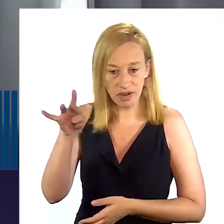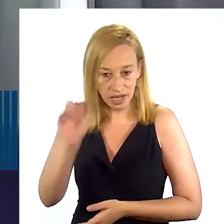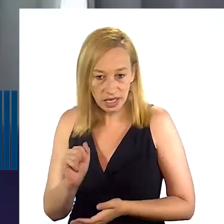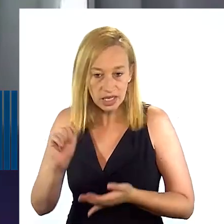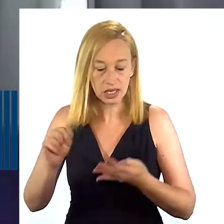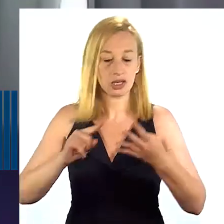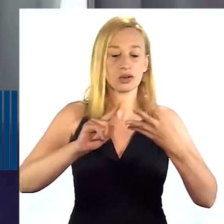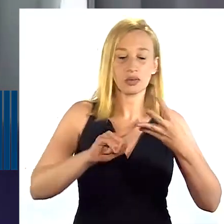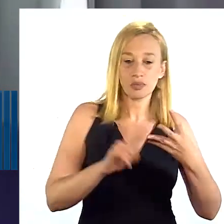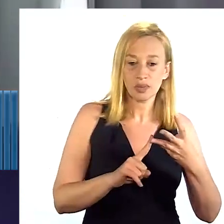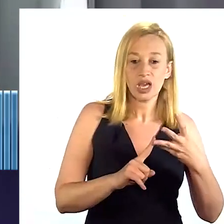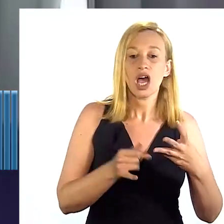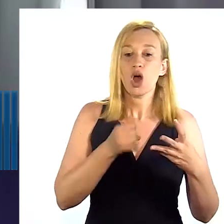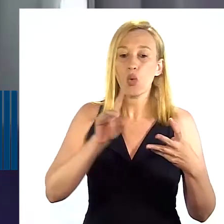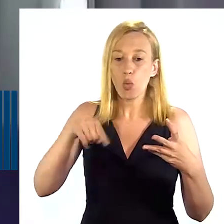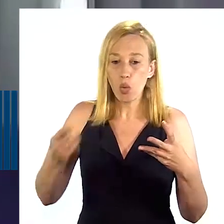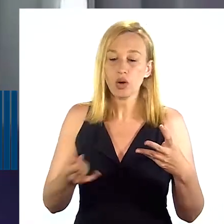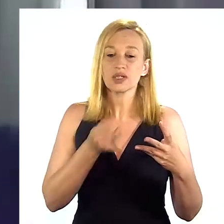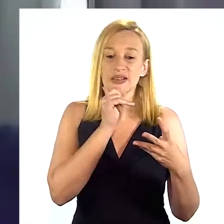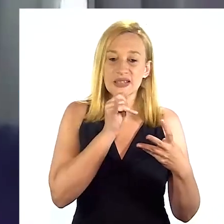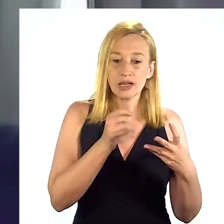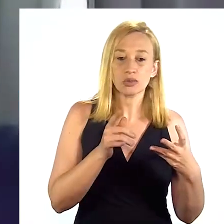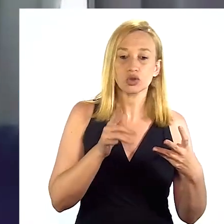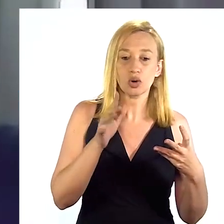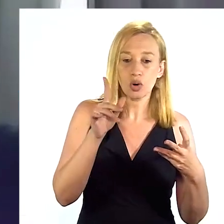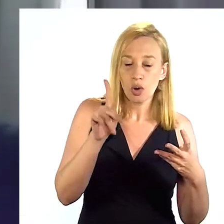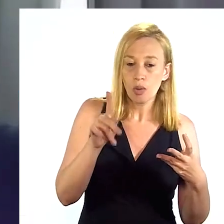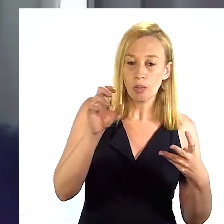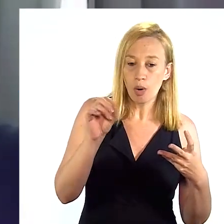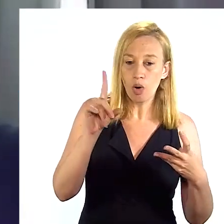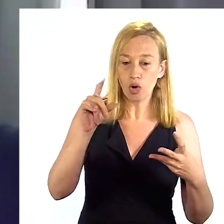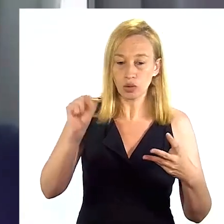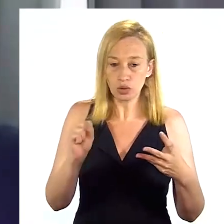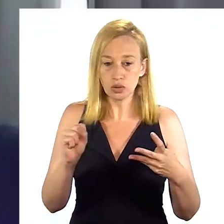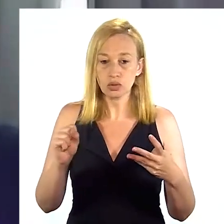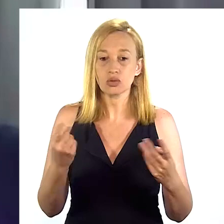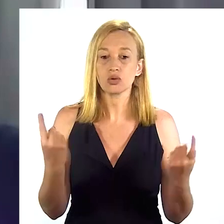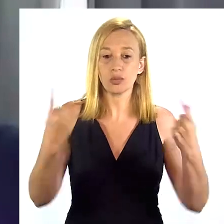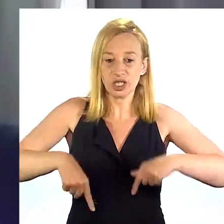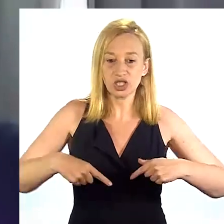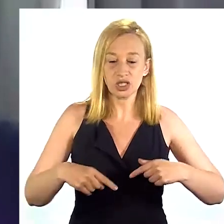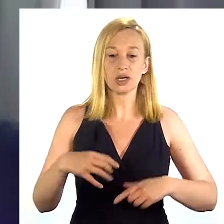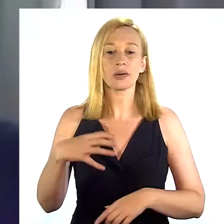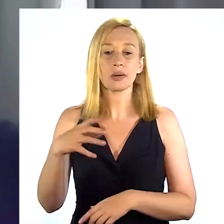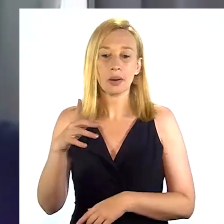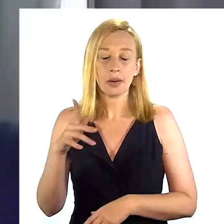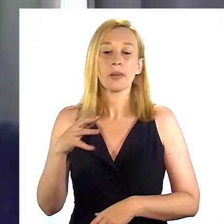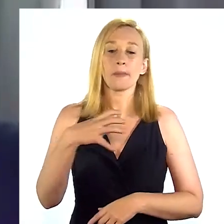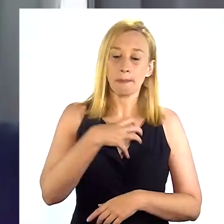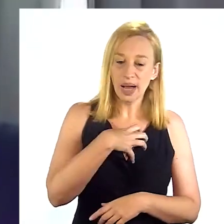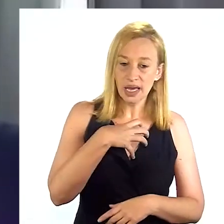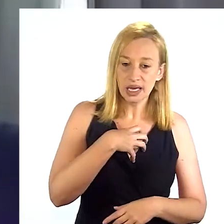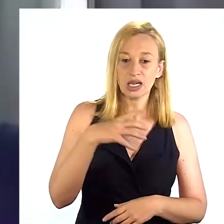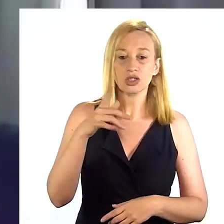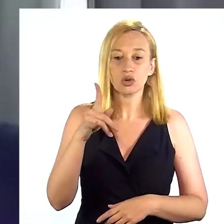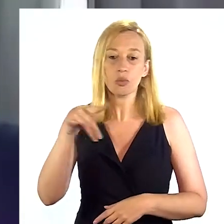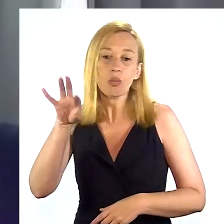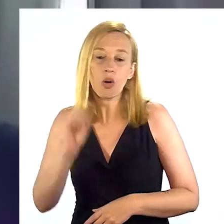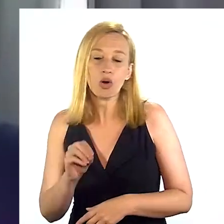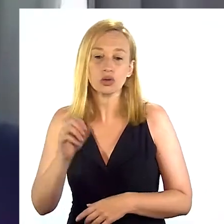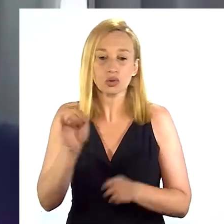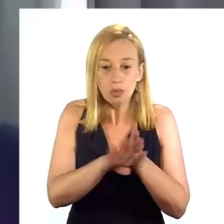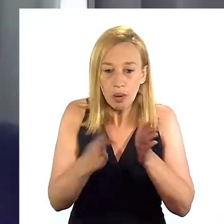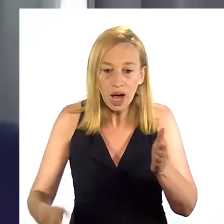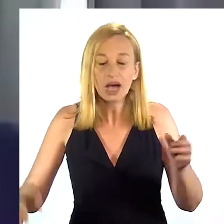de fornecedores. O outro, exemplo que eu falei dos polos competitivos, exemplo da Bahia de Sepetiba, do Polo do Mar,